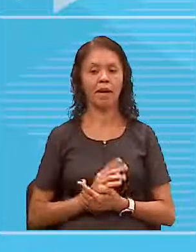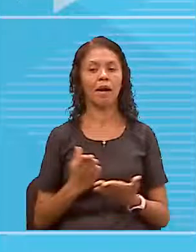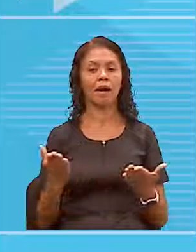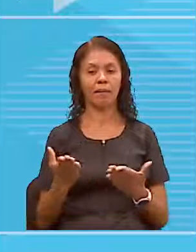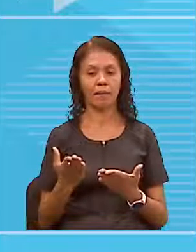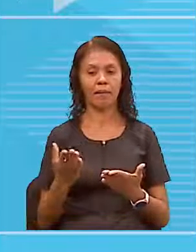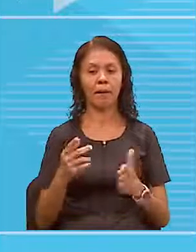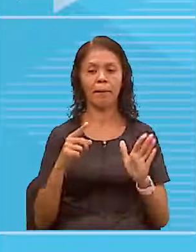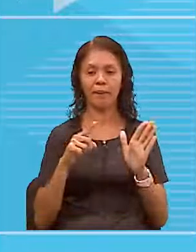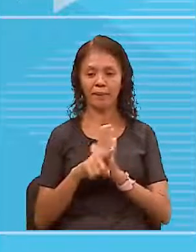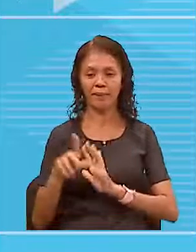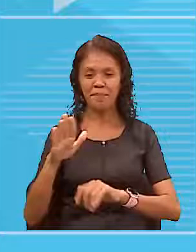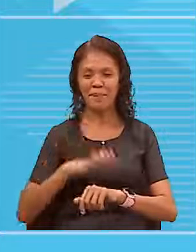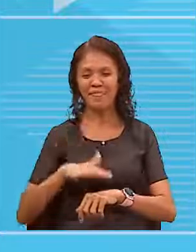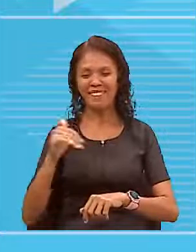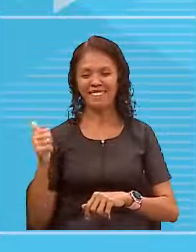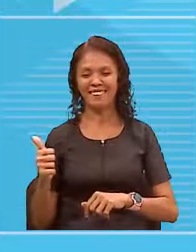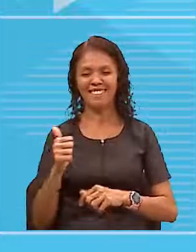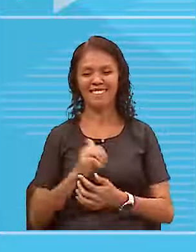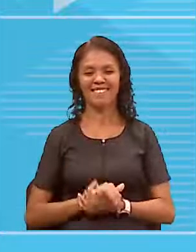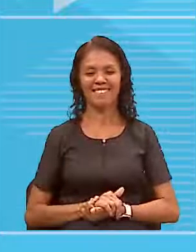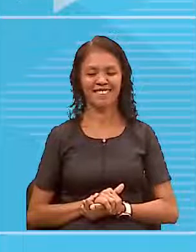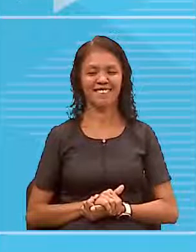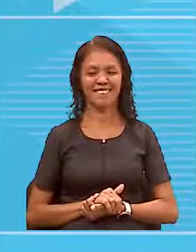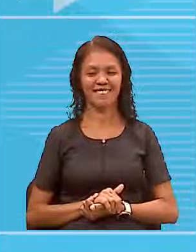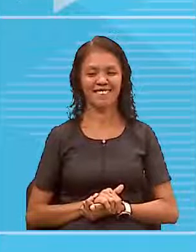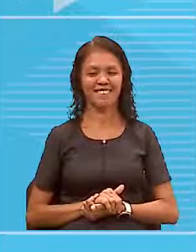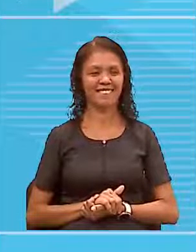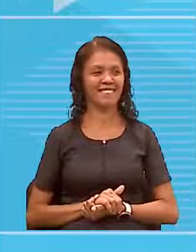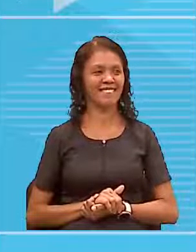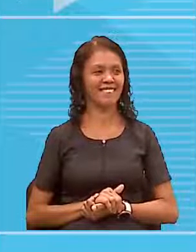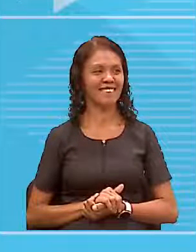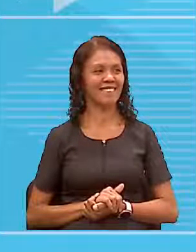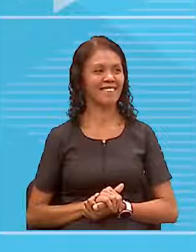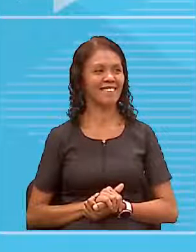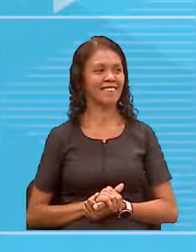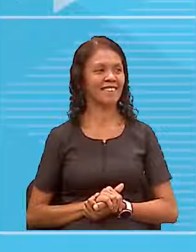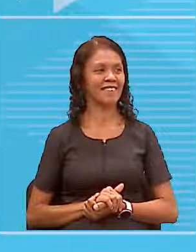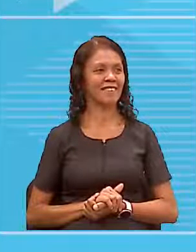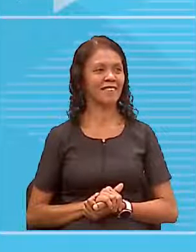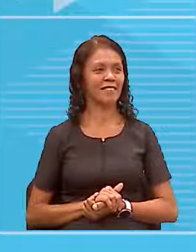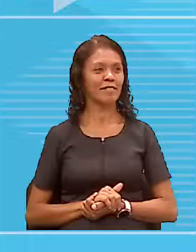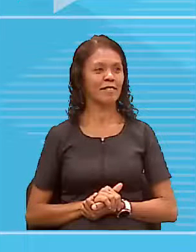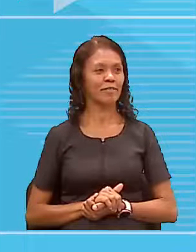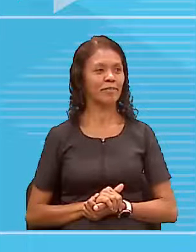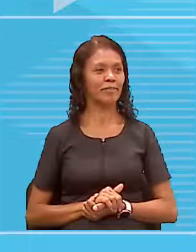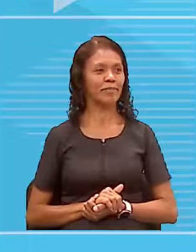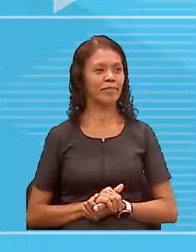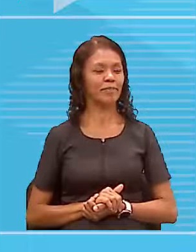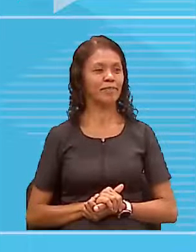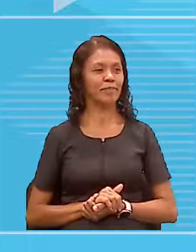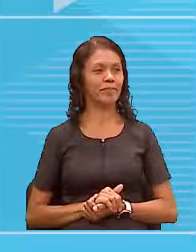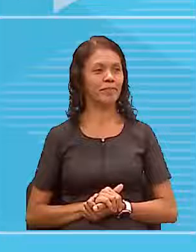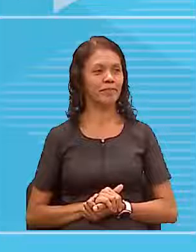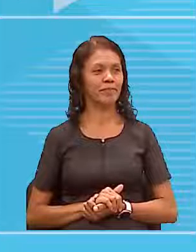sim. Certo? Não. Essa visão que eu quero que vocês tenham. Tá? Aí vamos lá para a